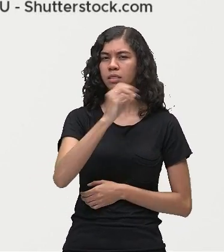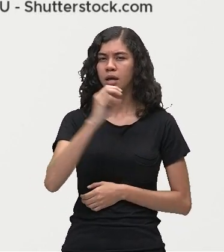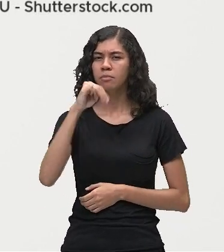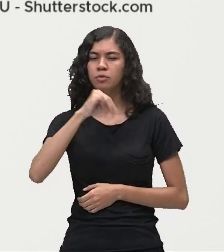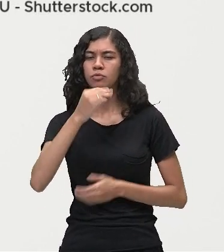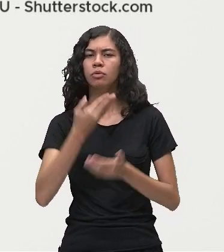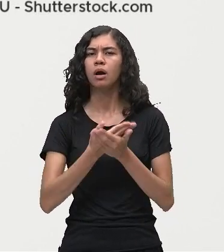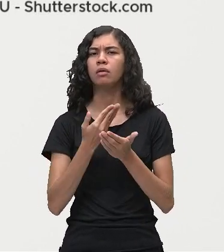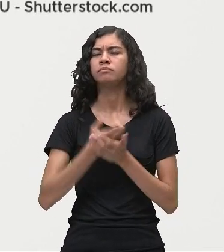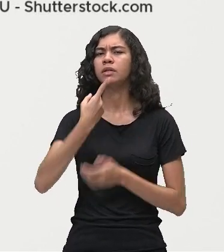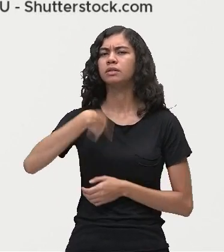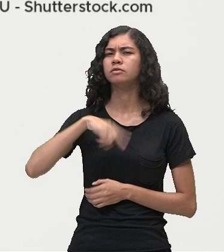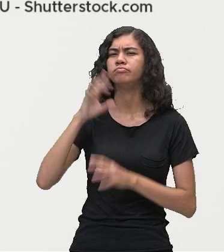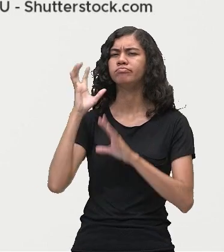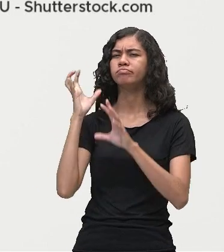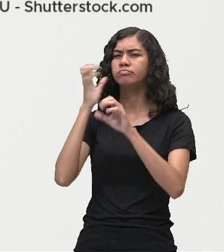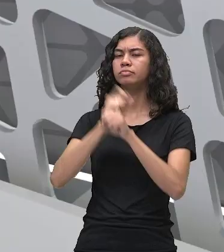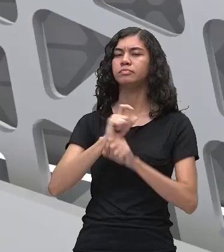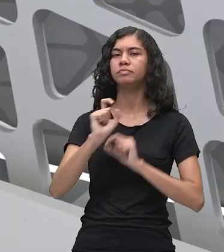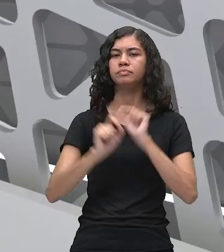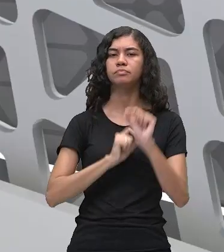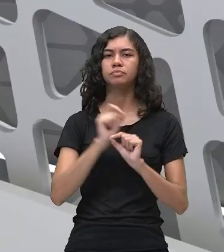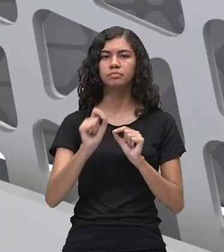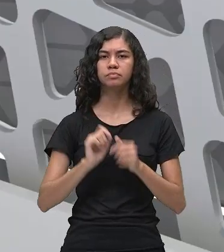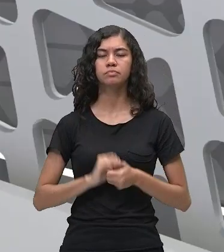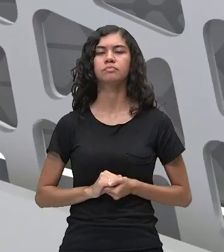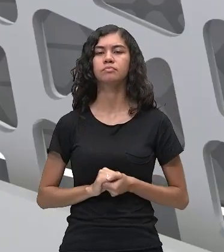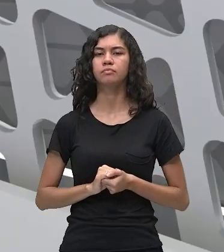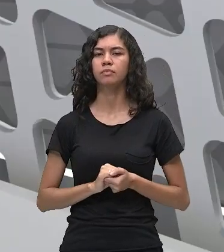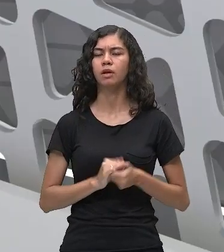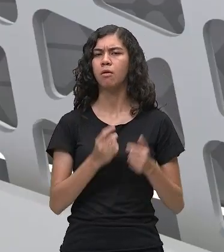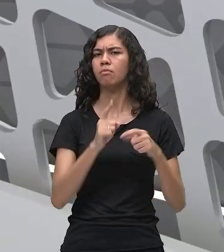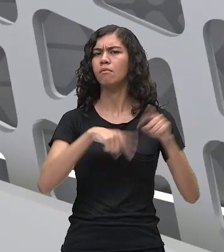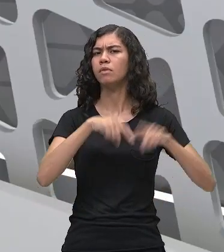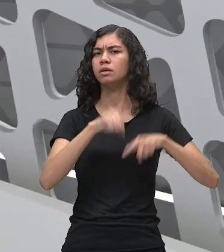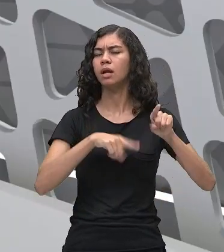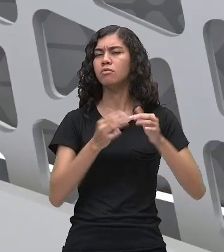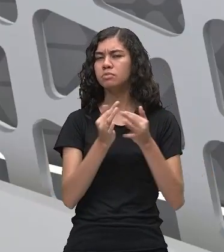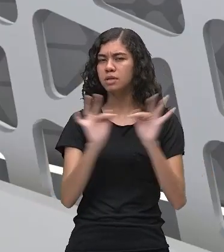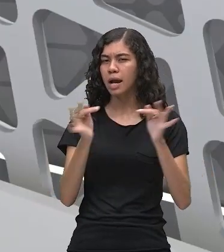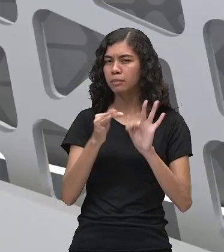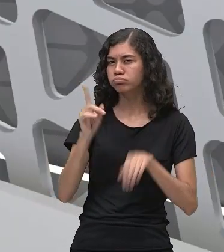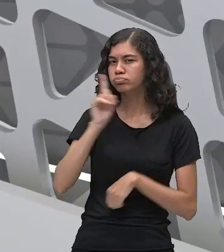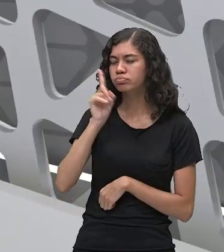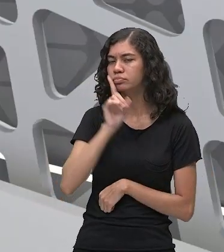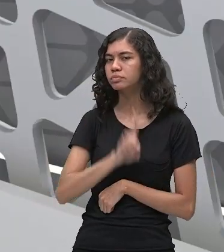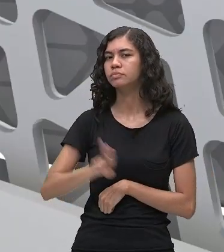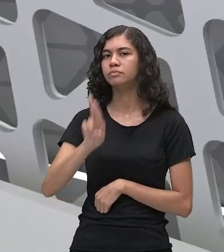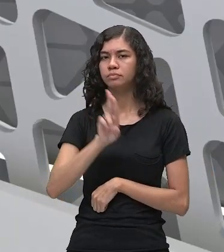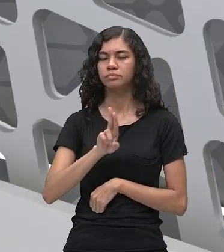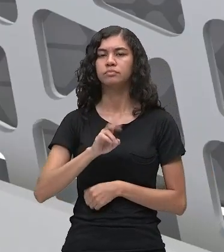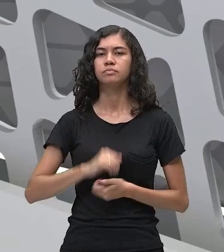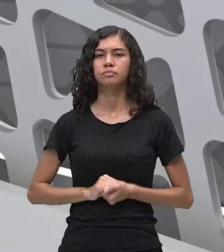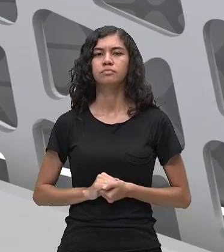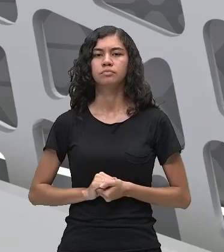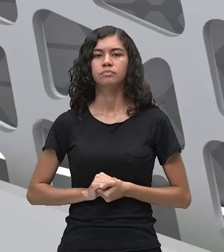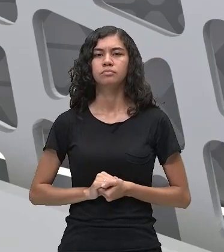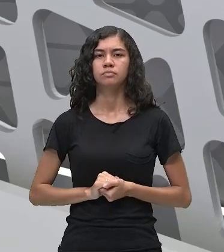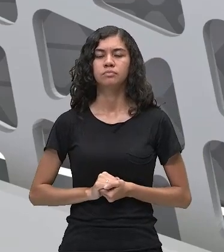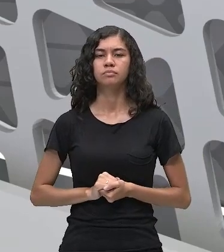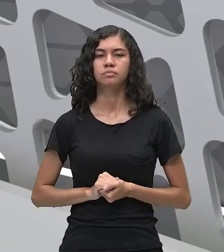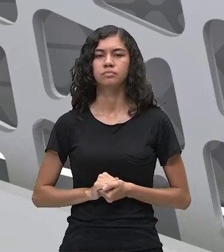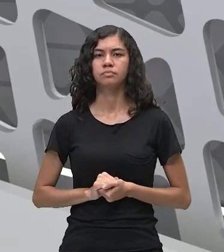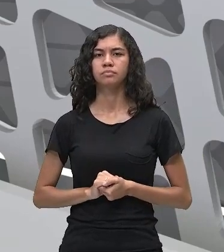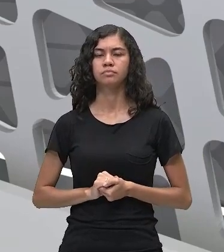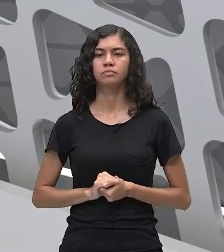gente relembrou sobre máquinas simples, né? É o nosso primeiro conteúdo aí que a gente relembrou.